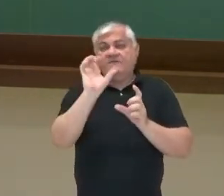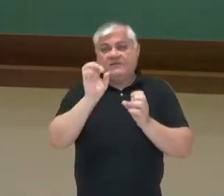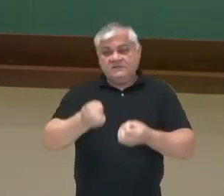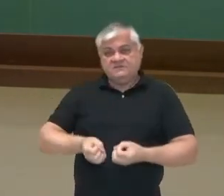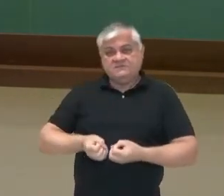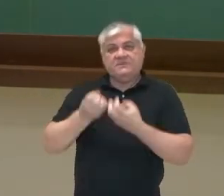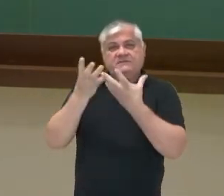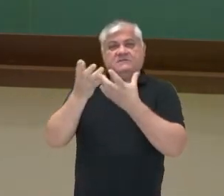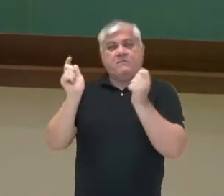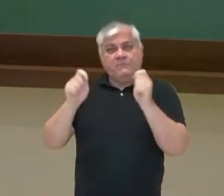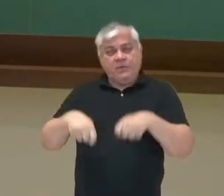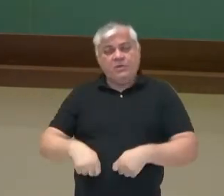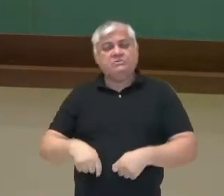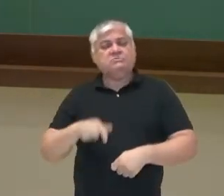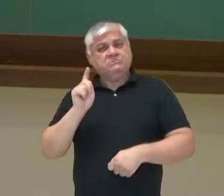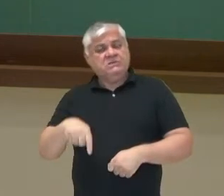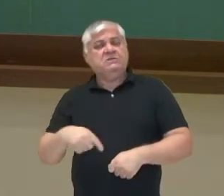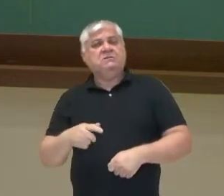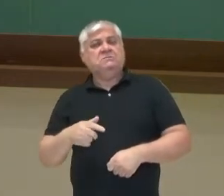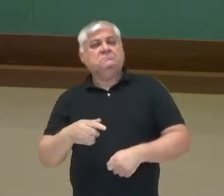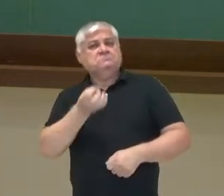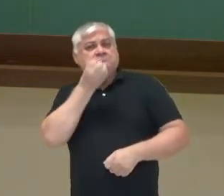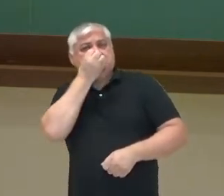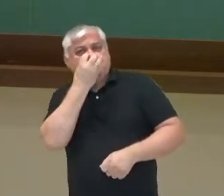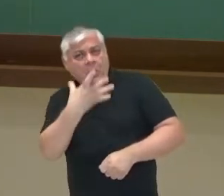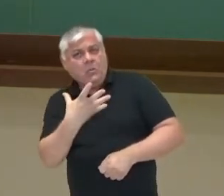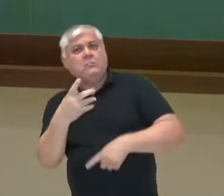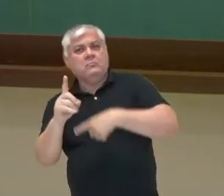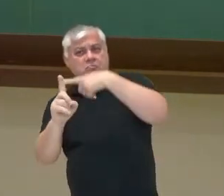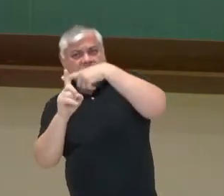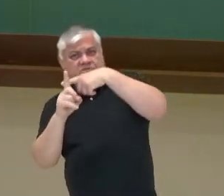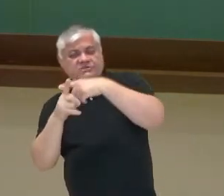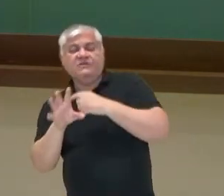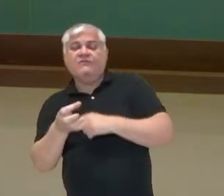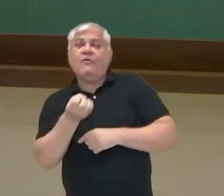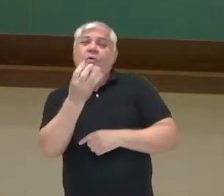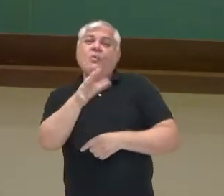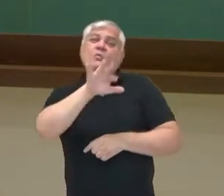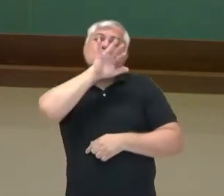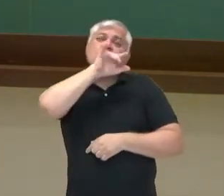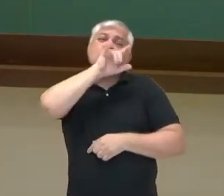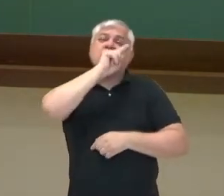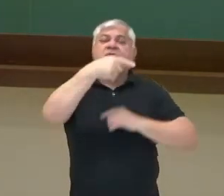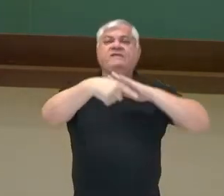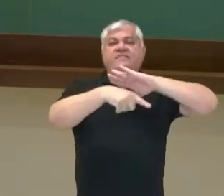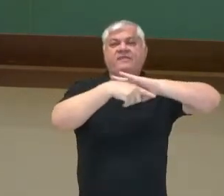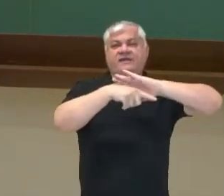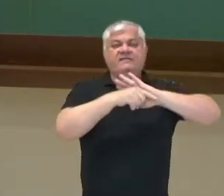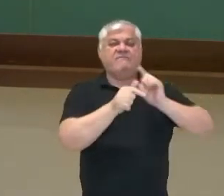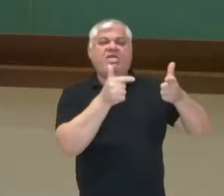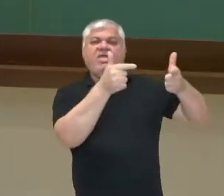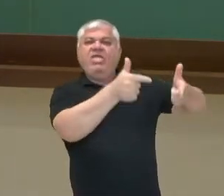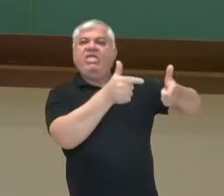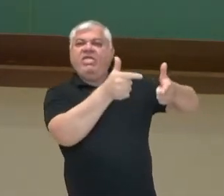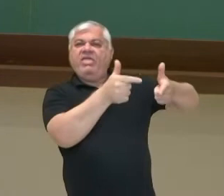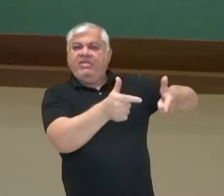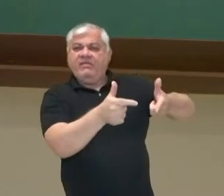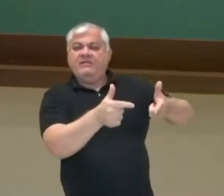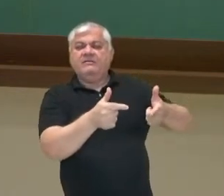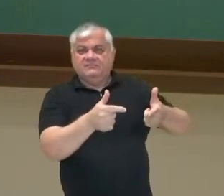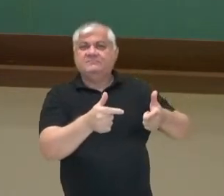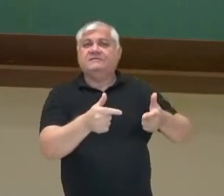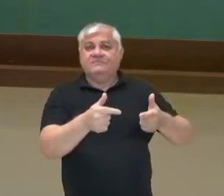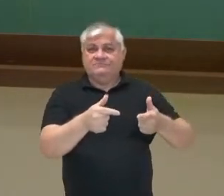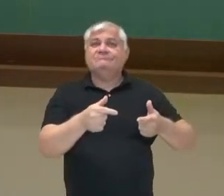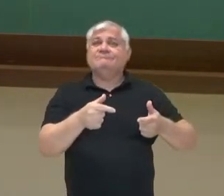ser usada positivamente ou negativamente, por exemplo, em forma de deboche, de ironia. É,